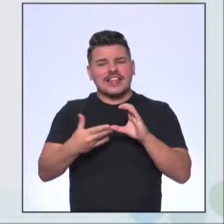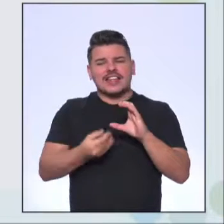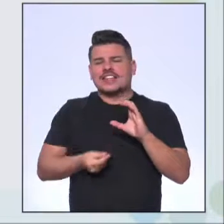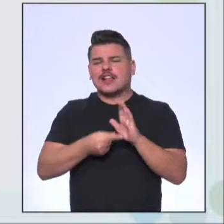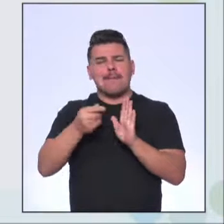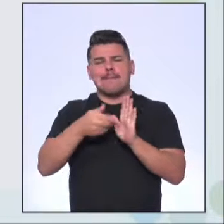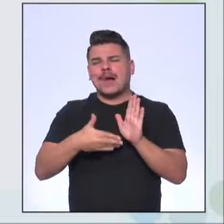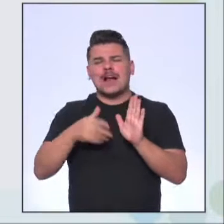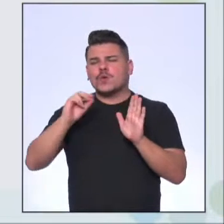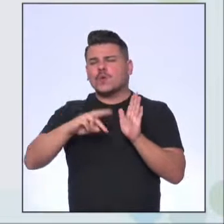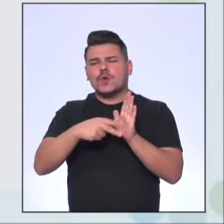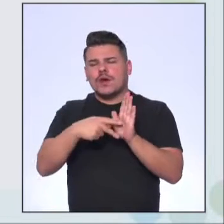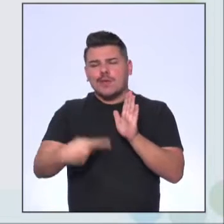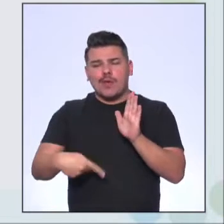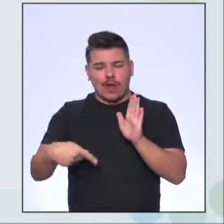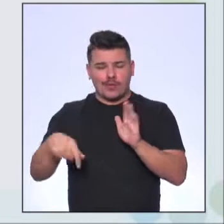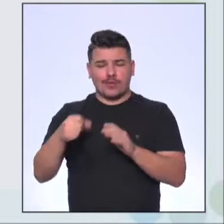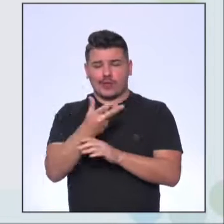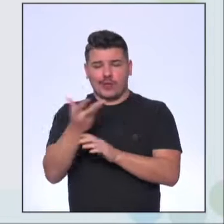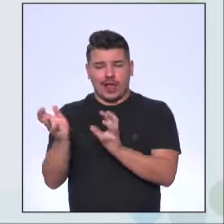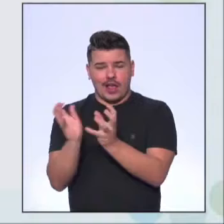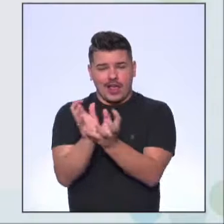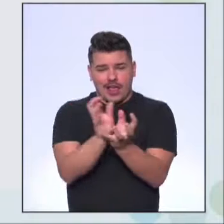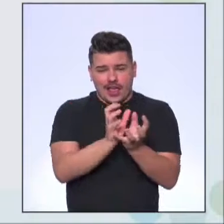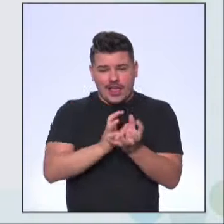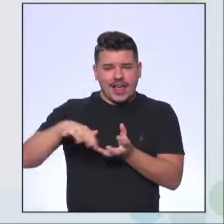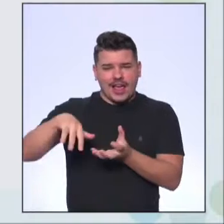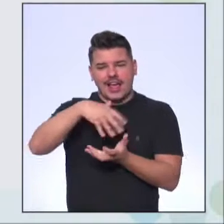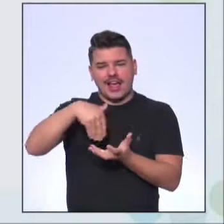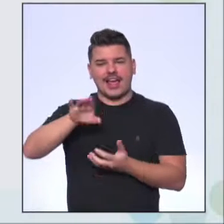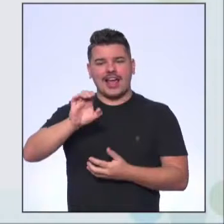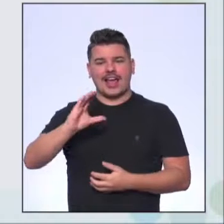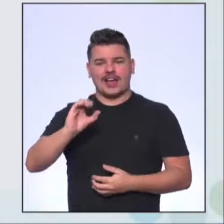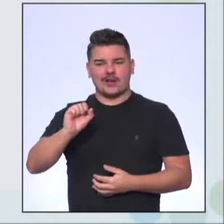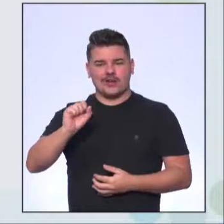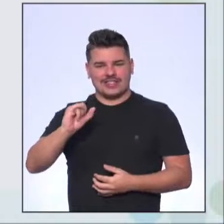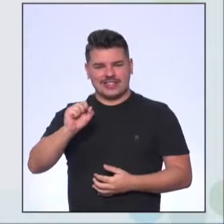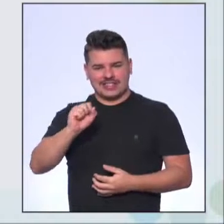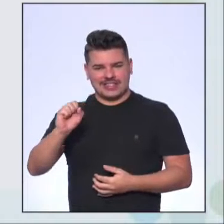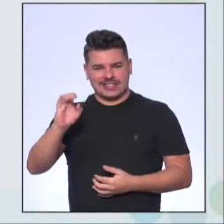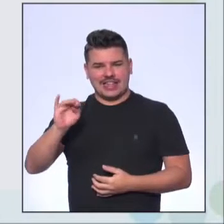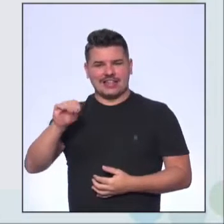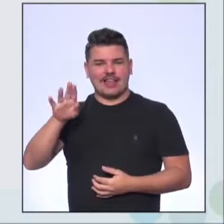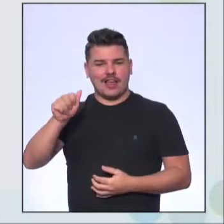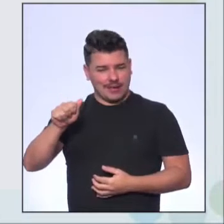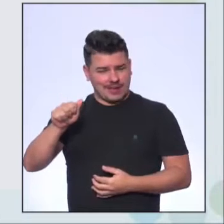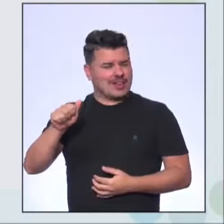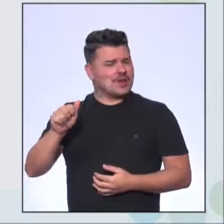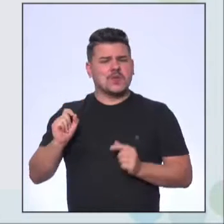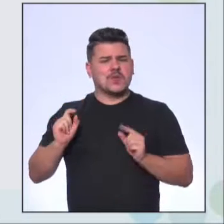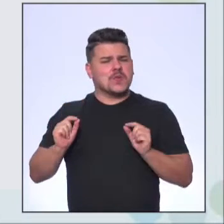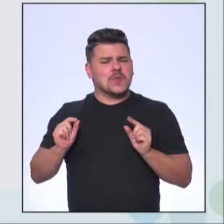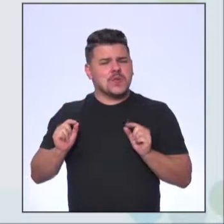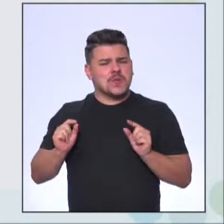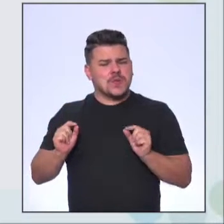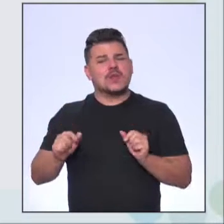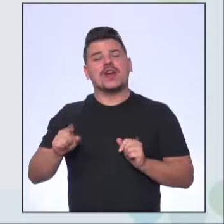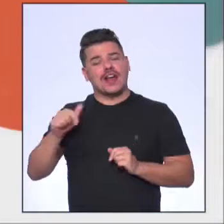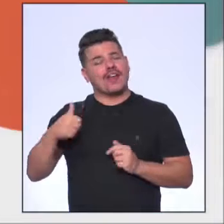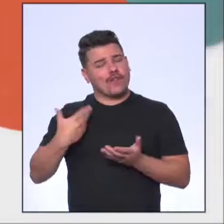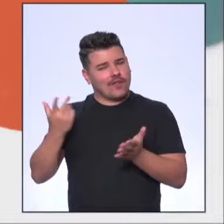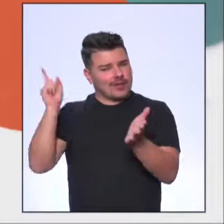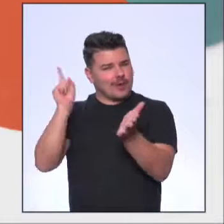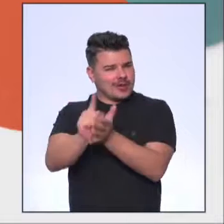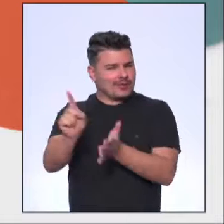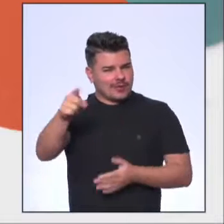lá. Eu gostaria de saber aquilo que vocês se lembram a respeito de um ecossistema. Para a gente saber disso, eu vou fazer uma perguntinha para